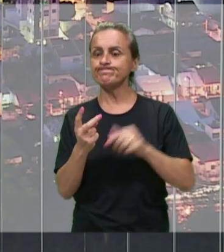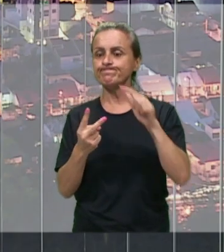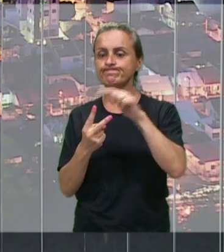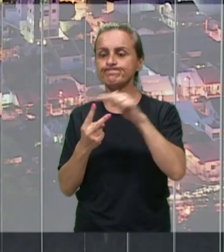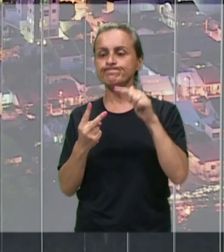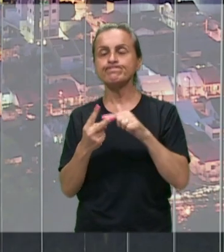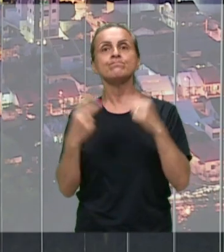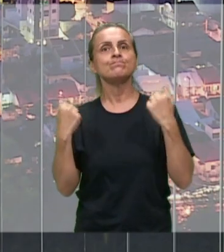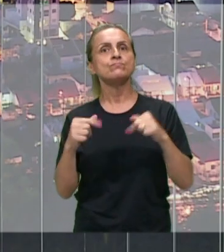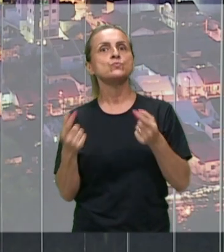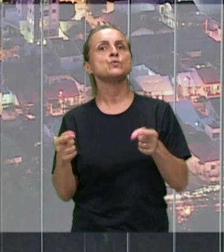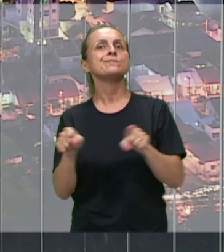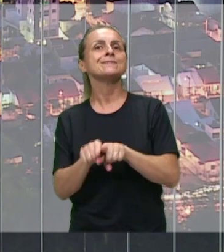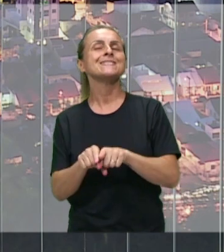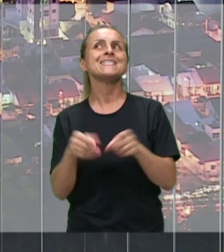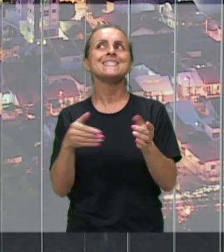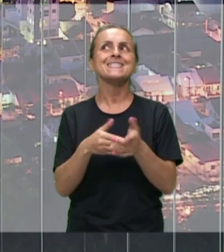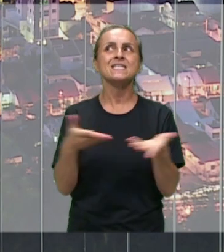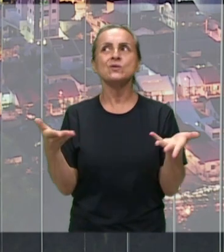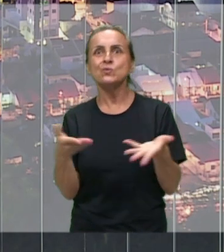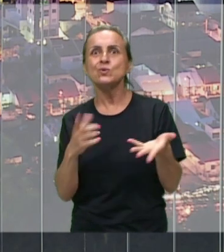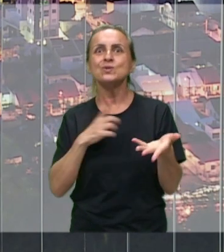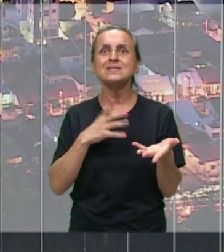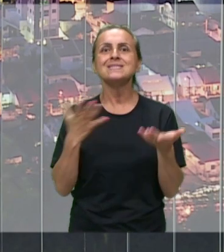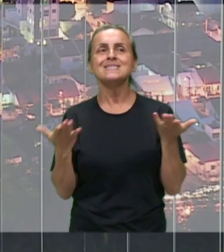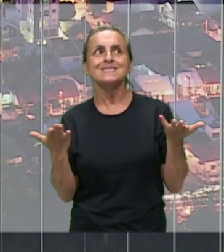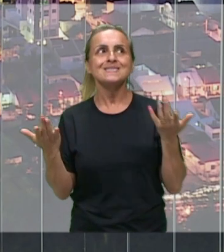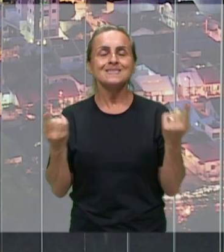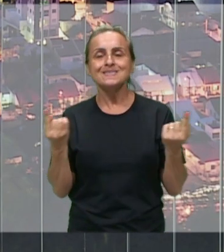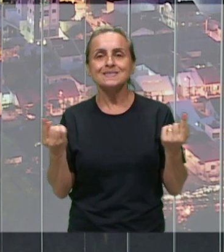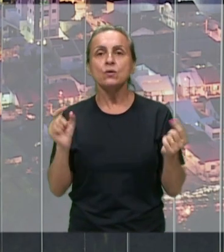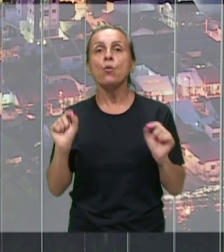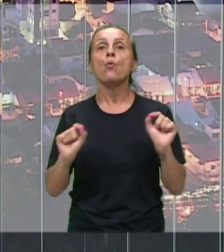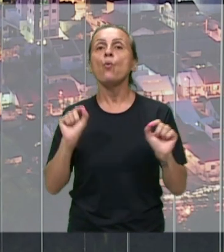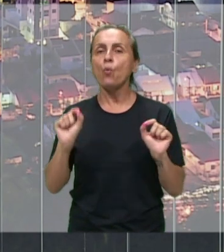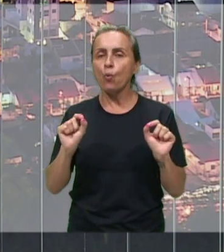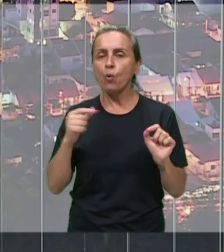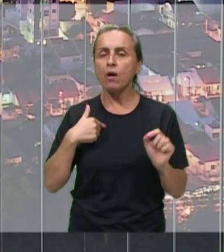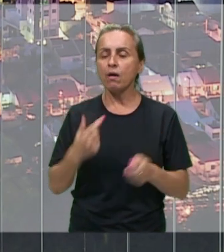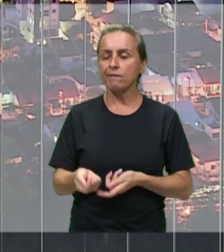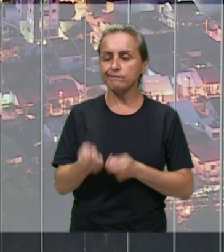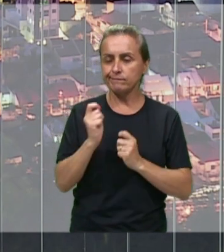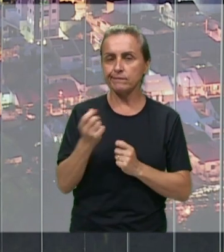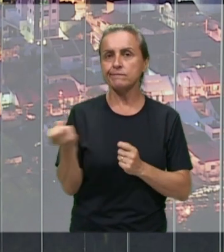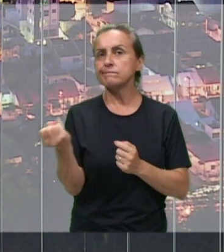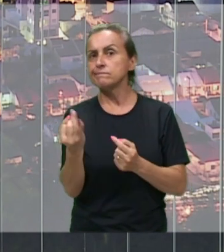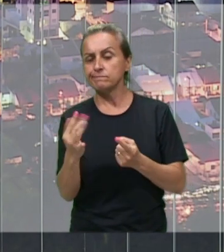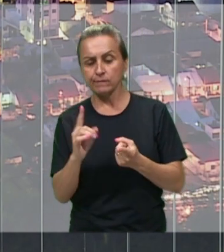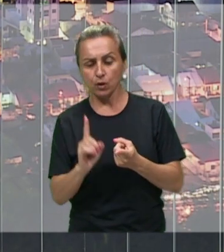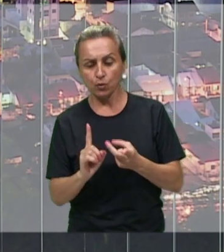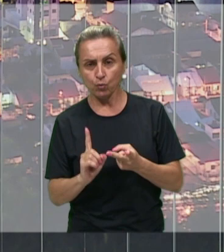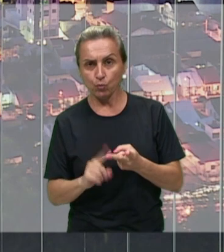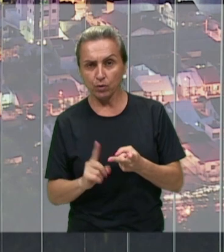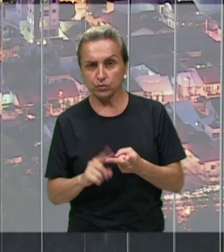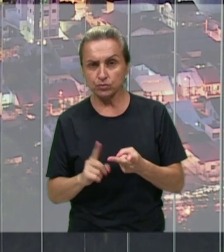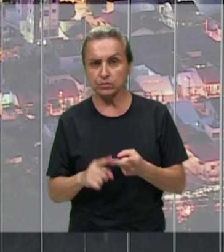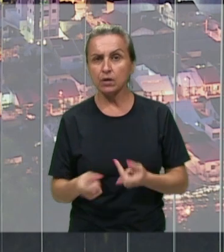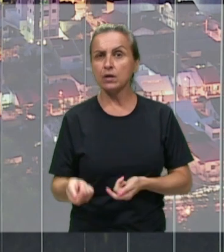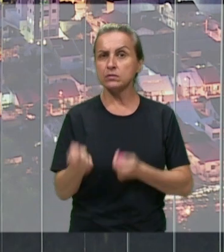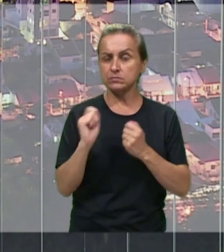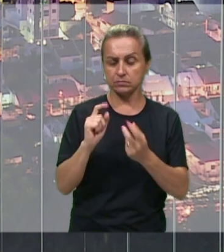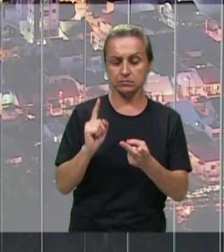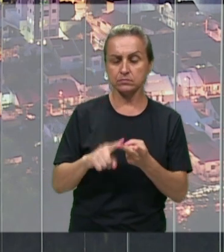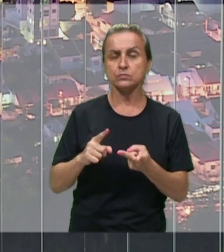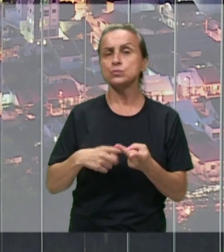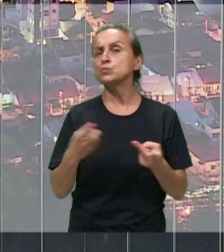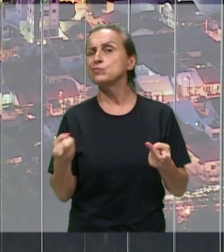tem sempre aquela questão, o que eu vou pescar, a quantidade de pescar, o número de licenças não comporta o número de